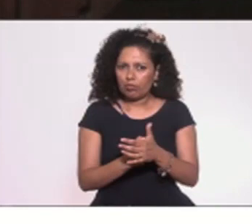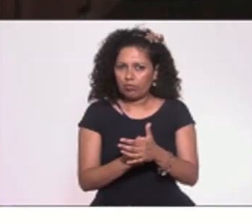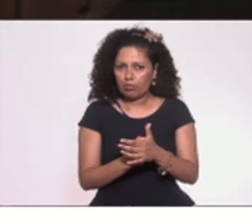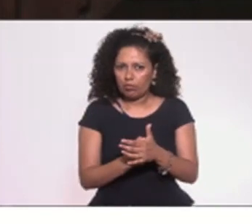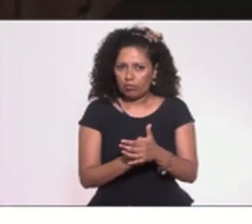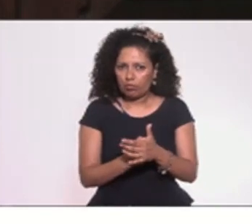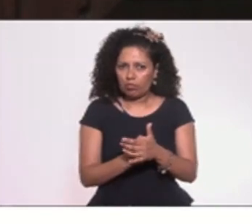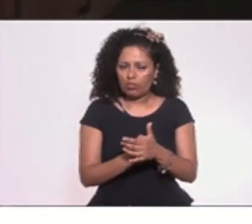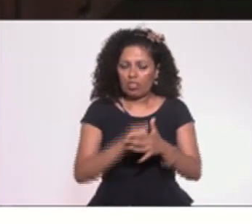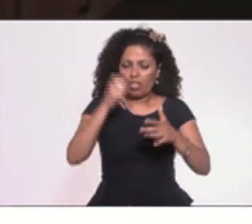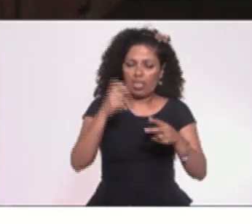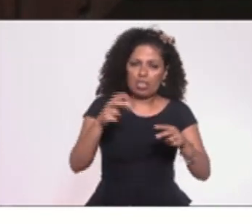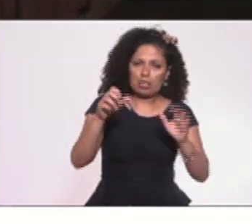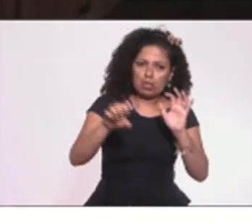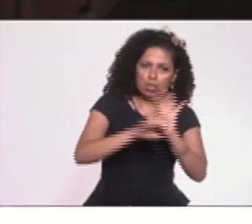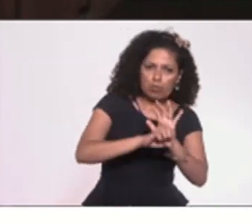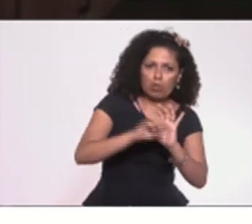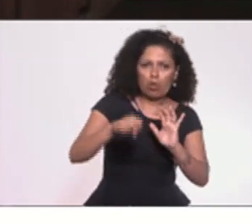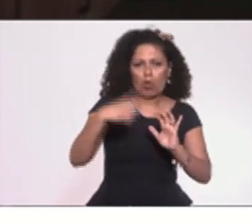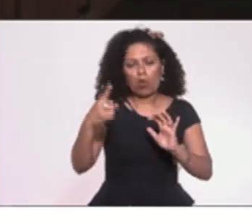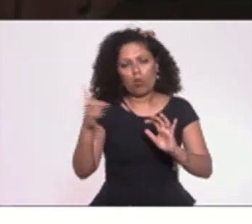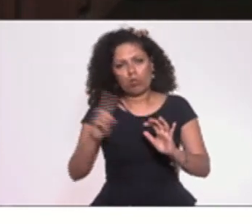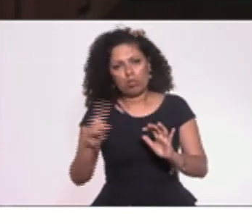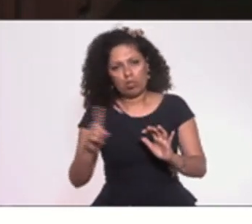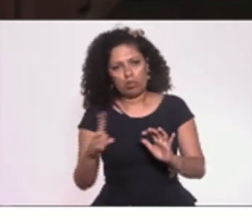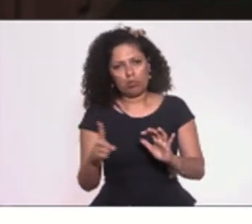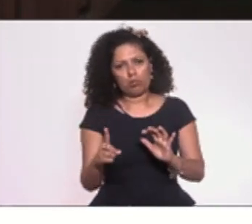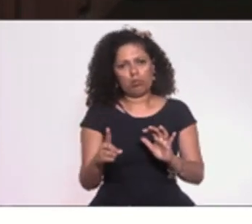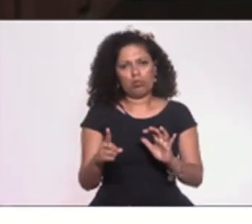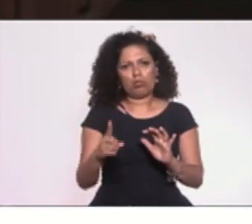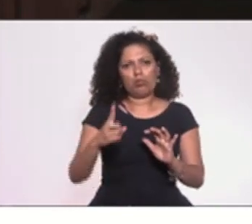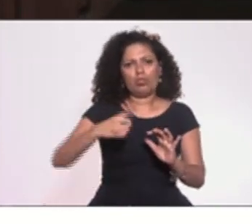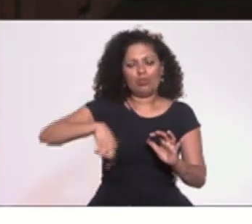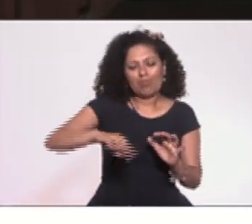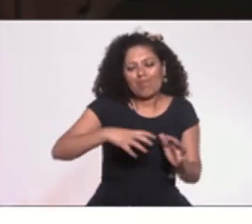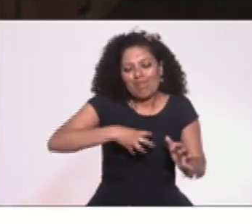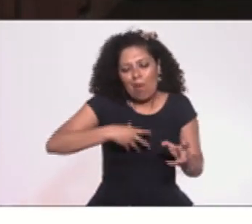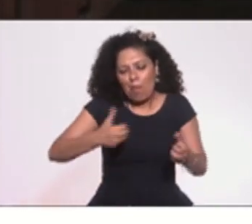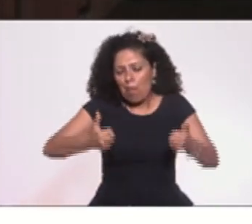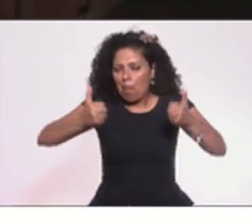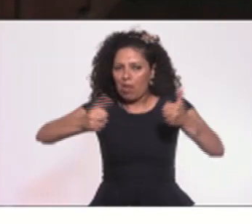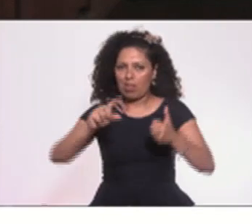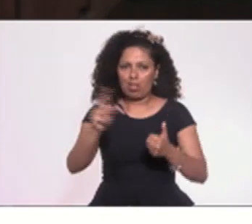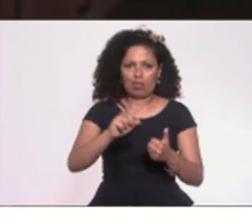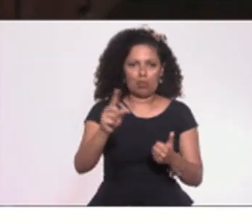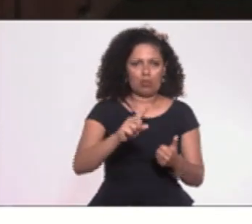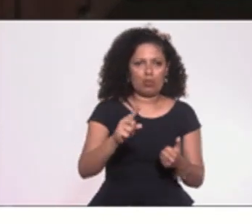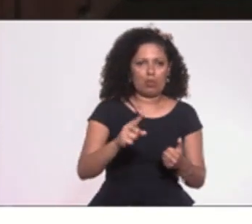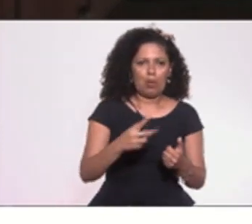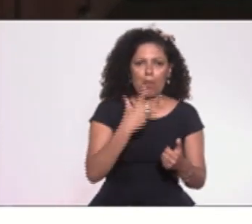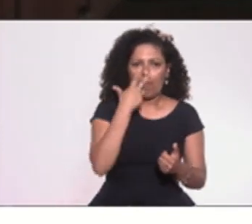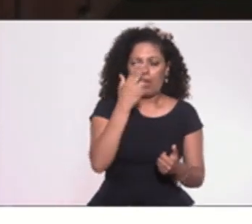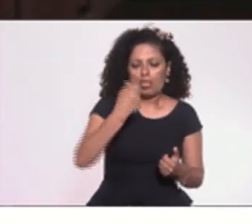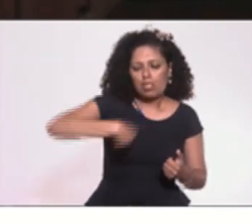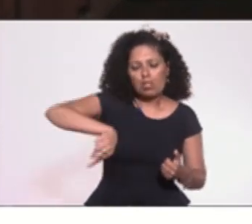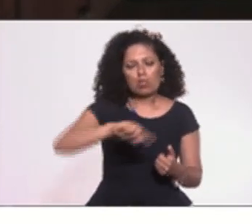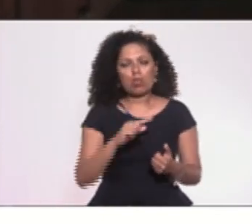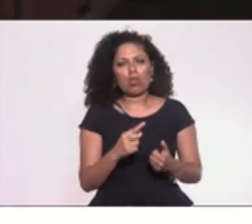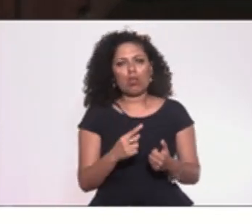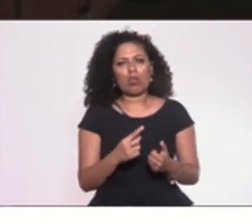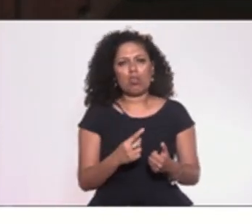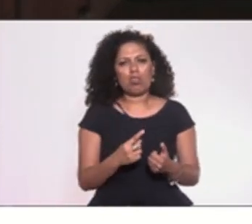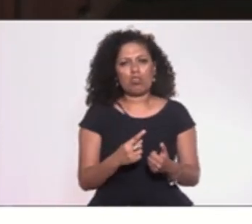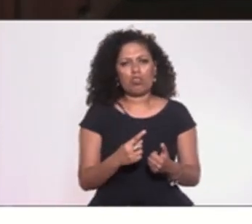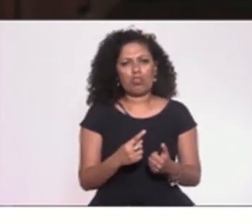supostamente criminosos, em situação de intenso constrangimento, como se tivéssemos sido,